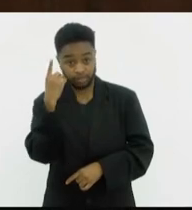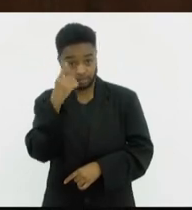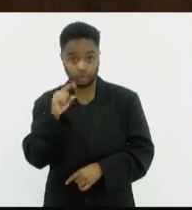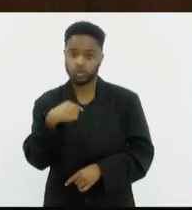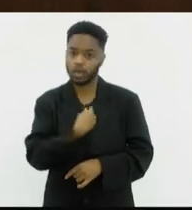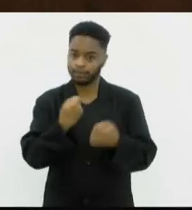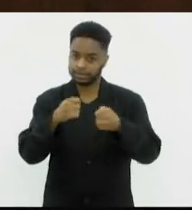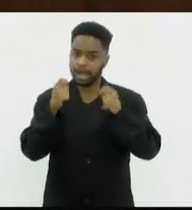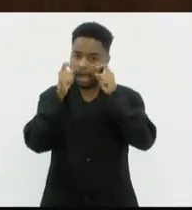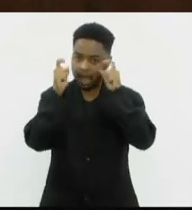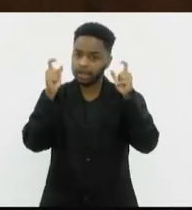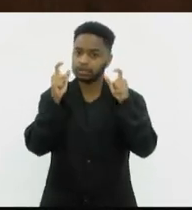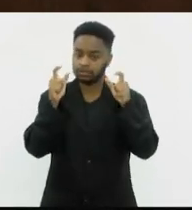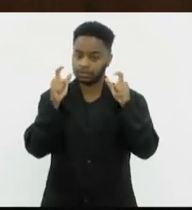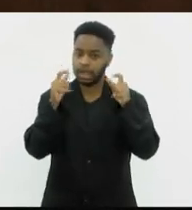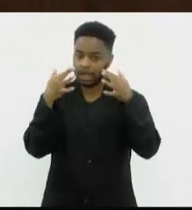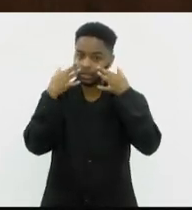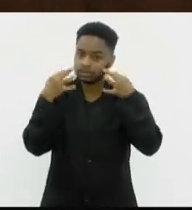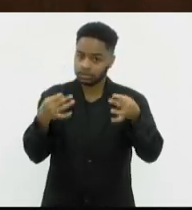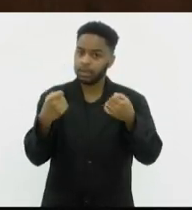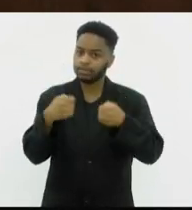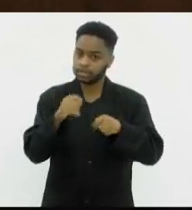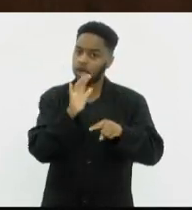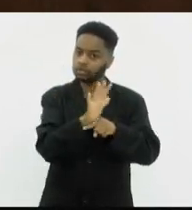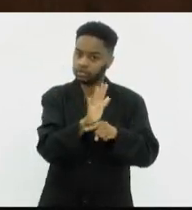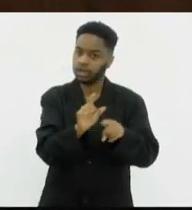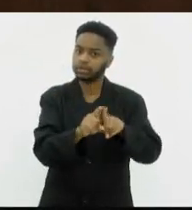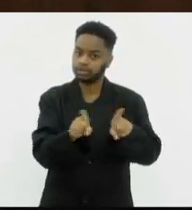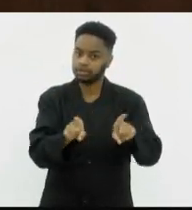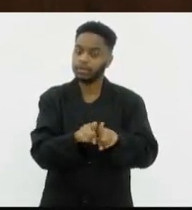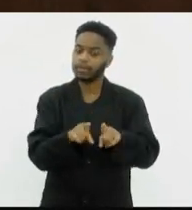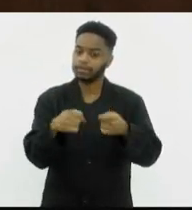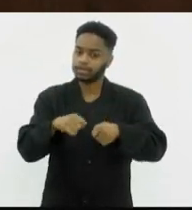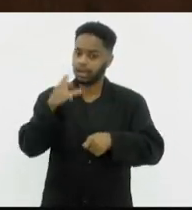de olho, a gente tem que ser solidário, mas temos que aprender com isso.